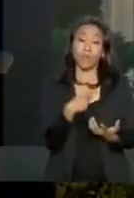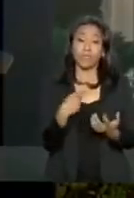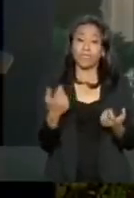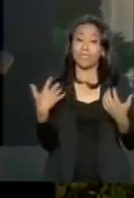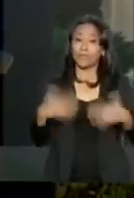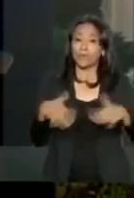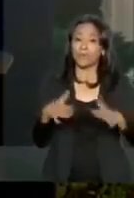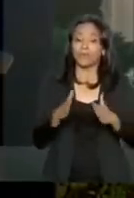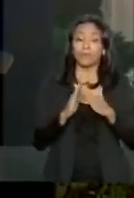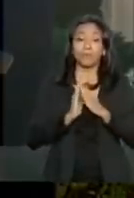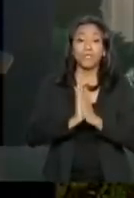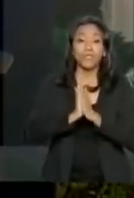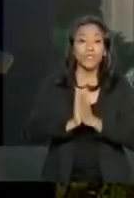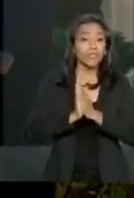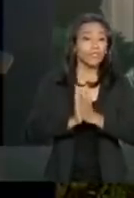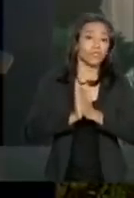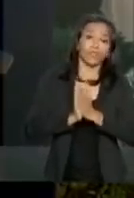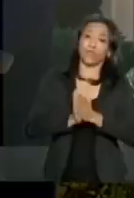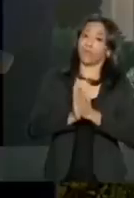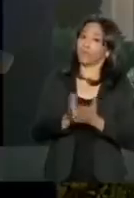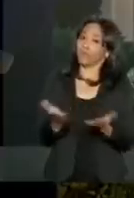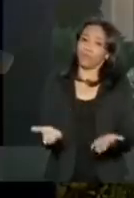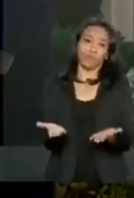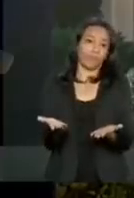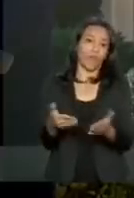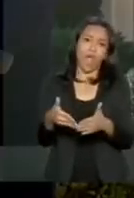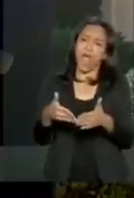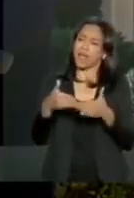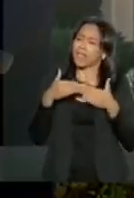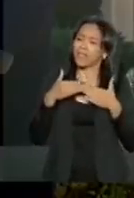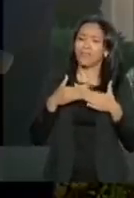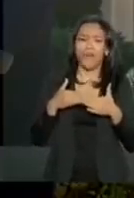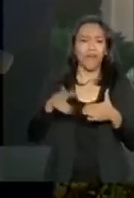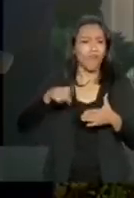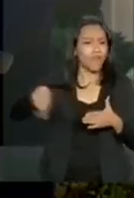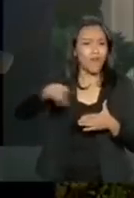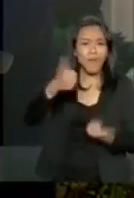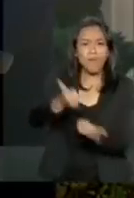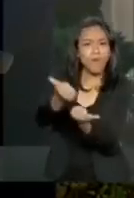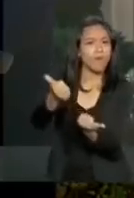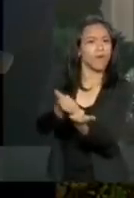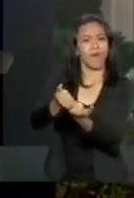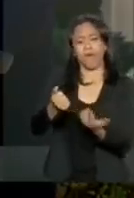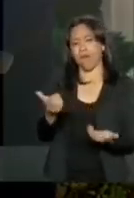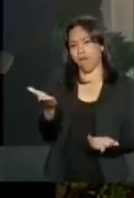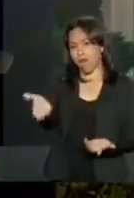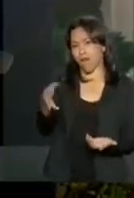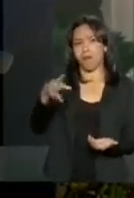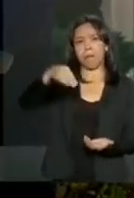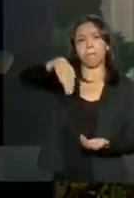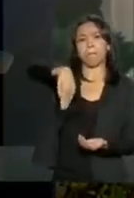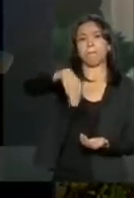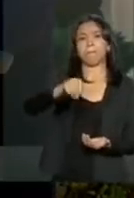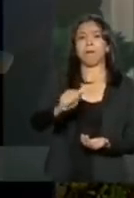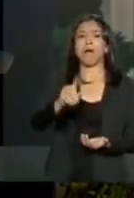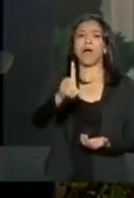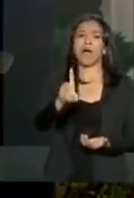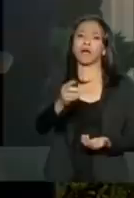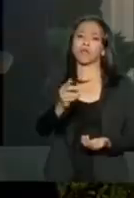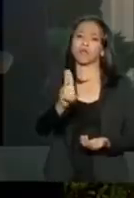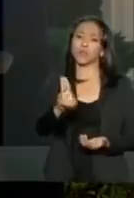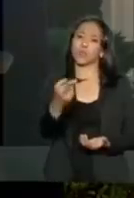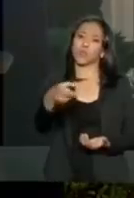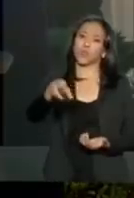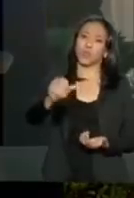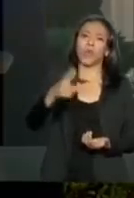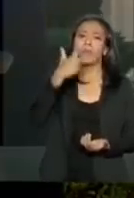conclamamos aos militares da Venezuela que deixem de apoiar o Maduro. Ele é somente uma